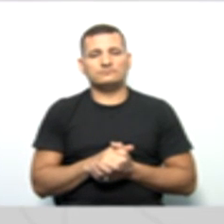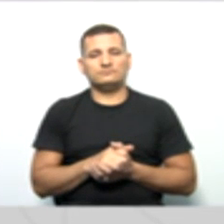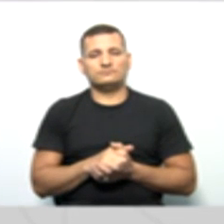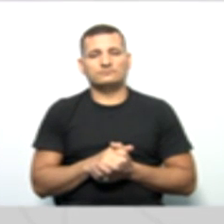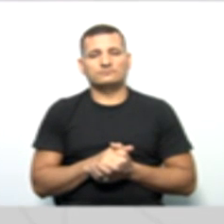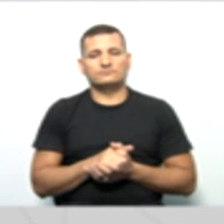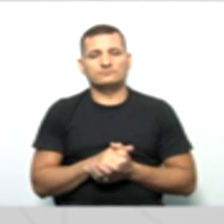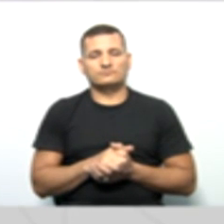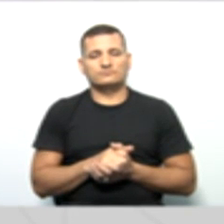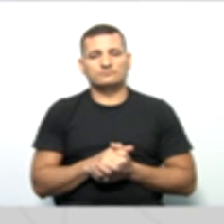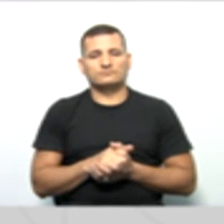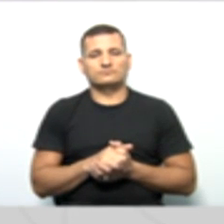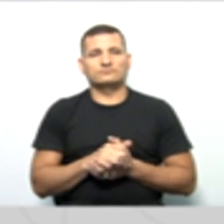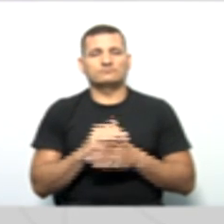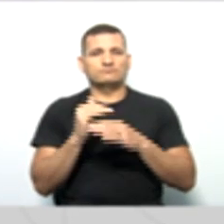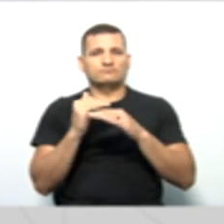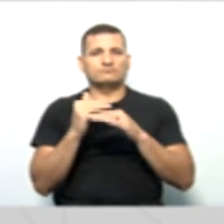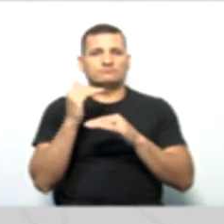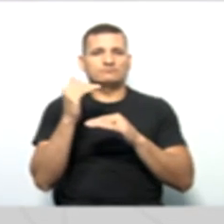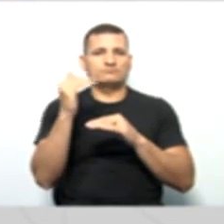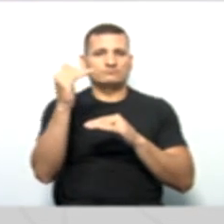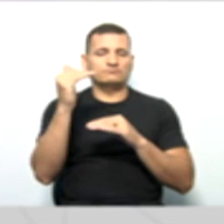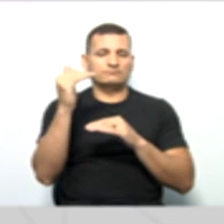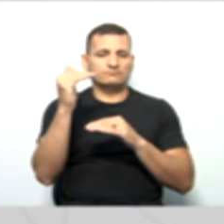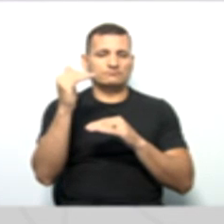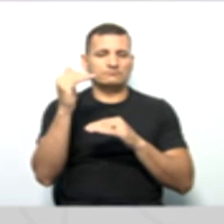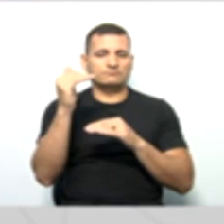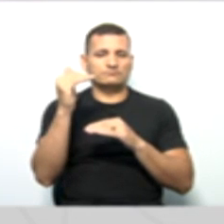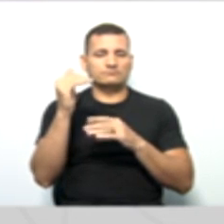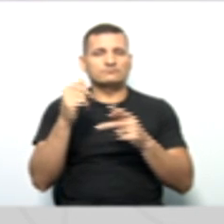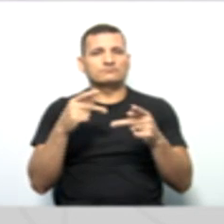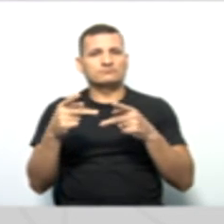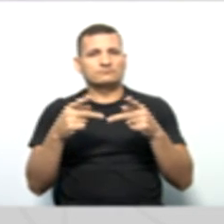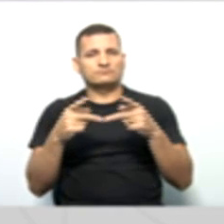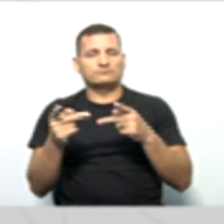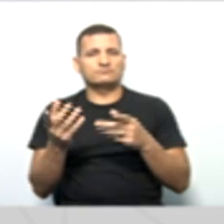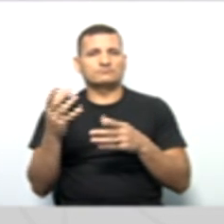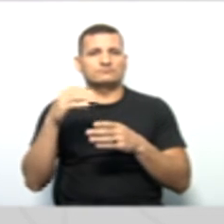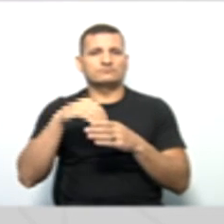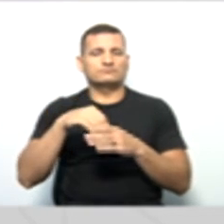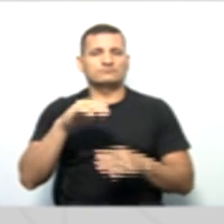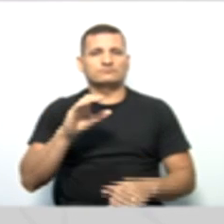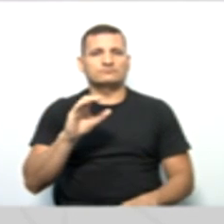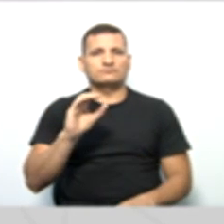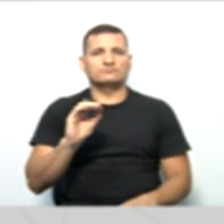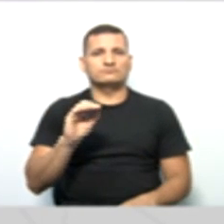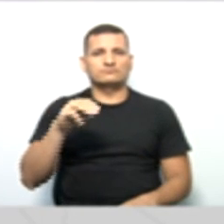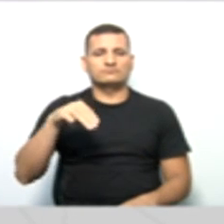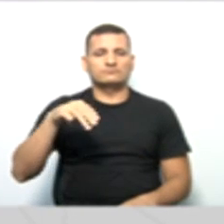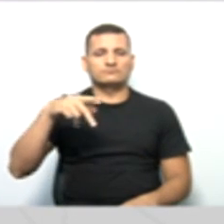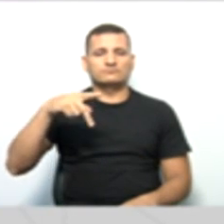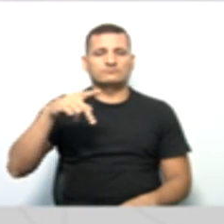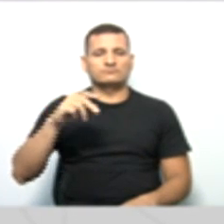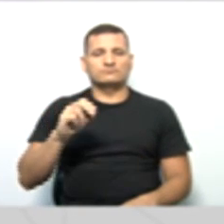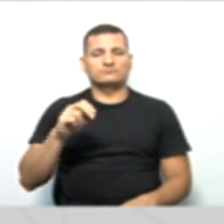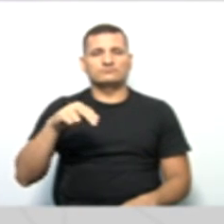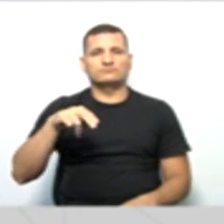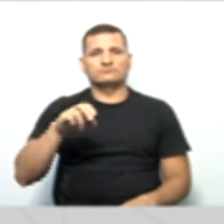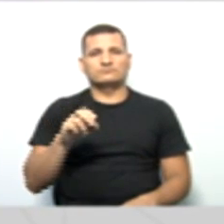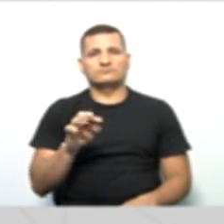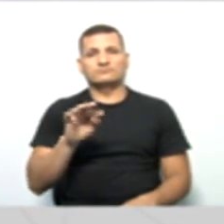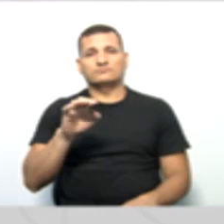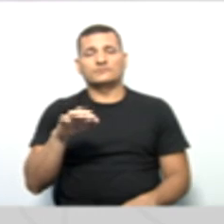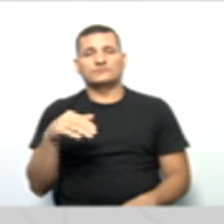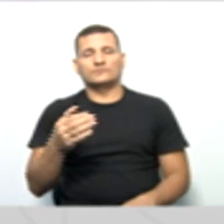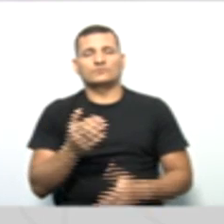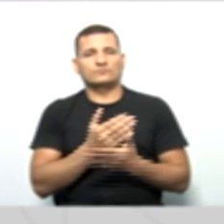lá no topo, ó, né, isso, projeto de componentes. Tá bom, gente? Então você vai seguir essa sequência. Você vai fazer